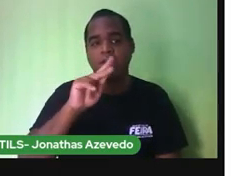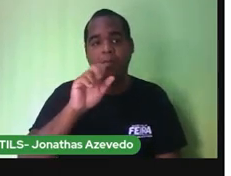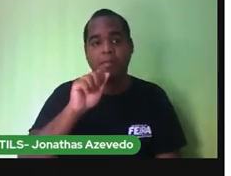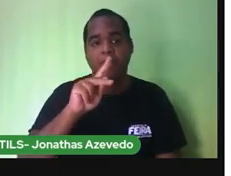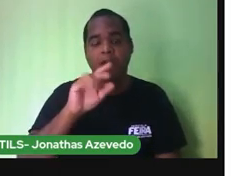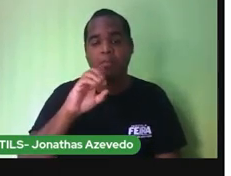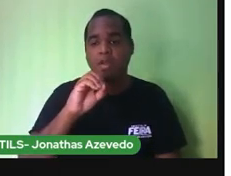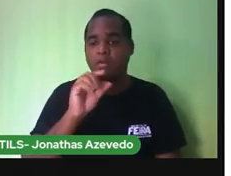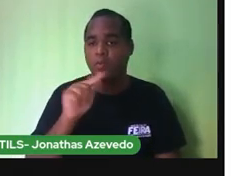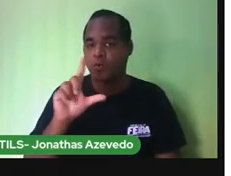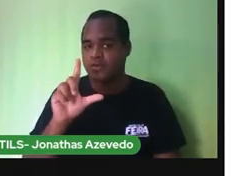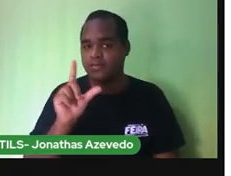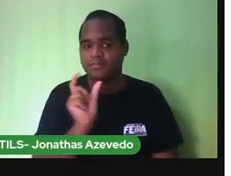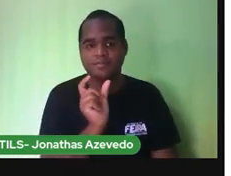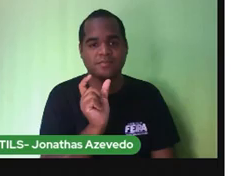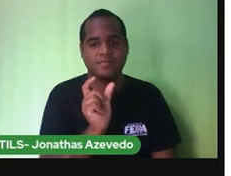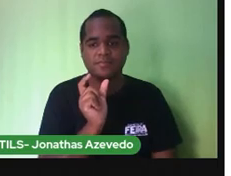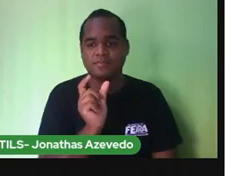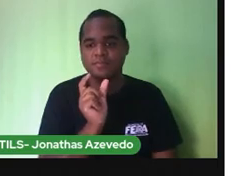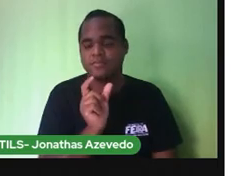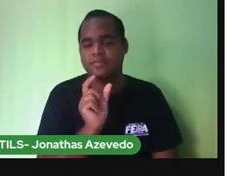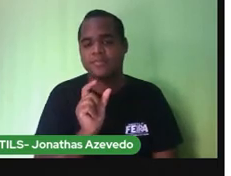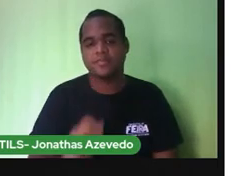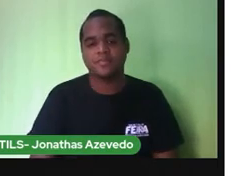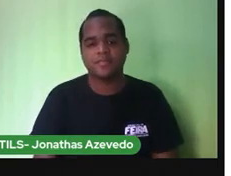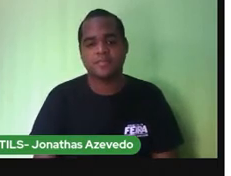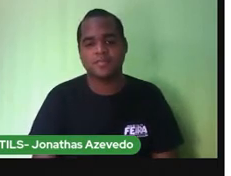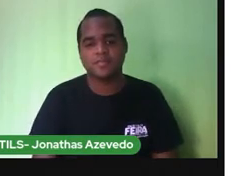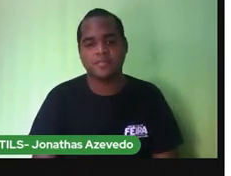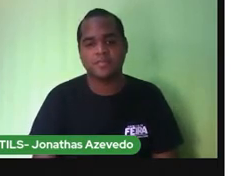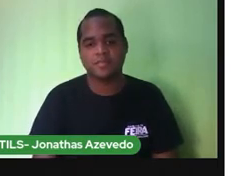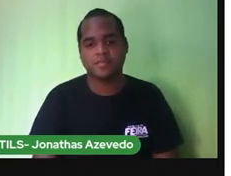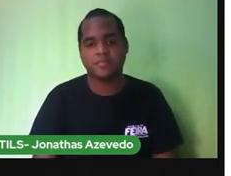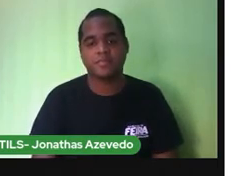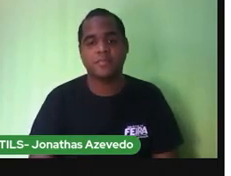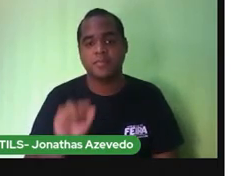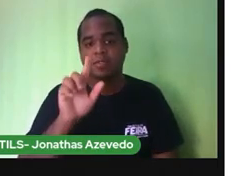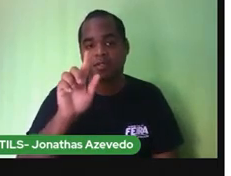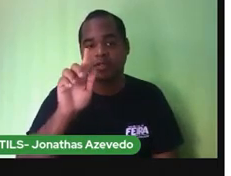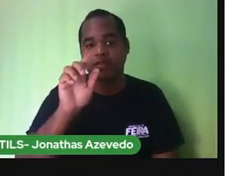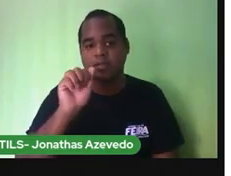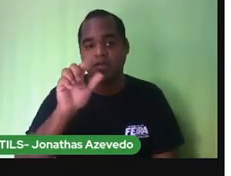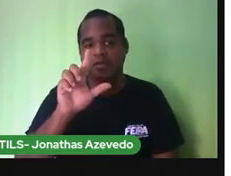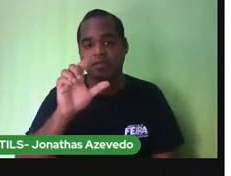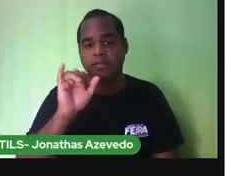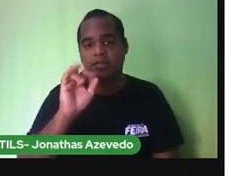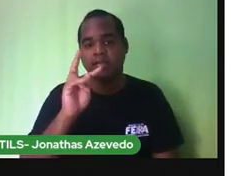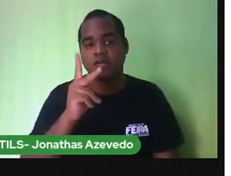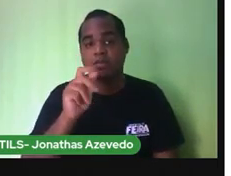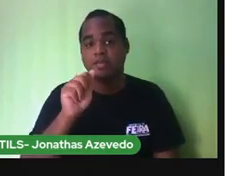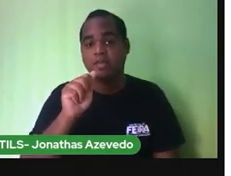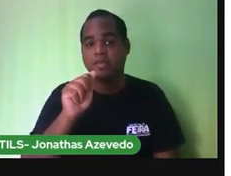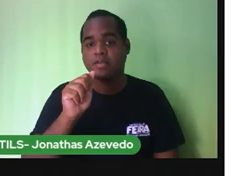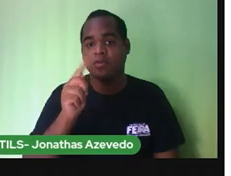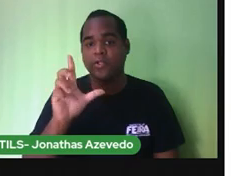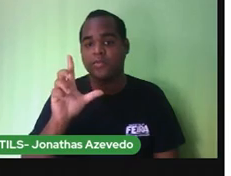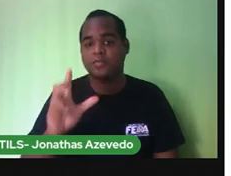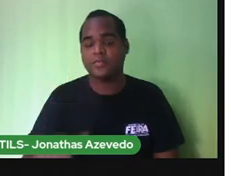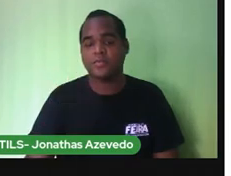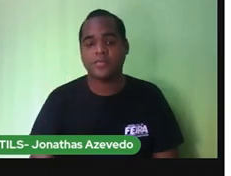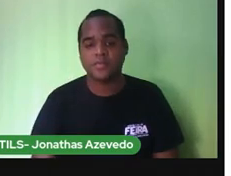a próxima palavrinha um animal galinha o seu próximo